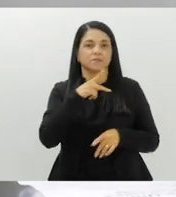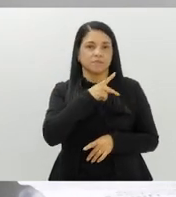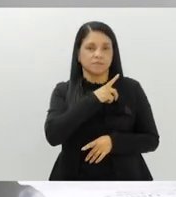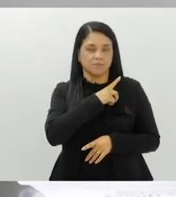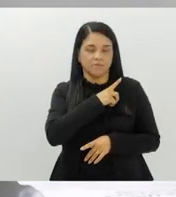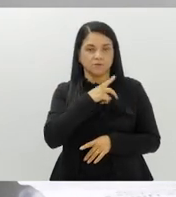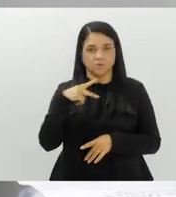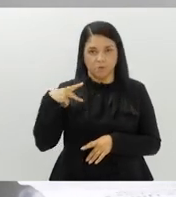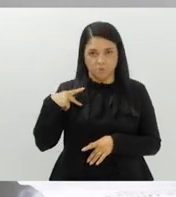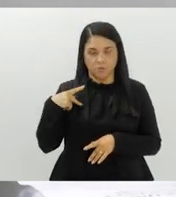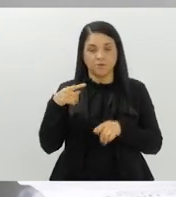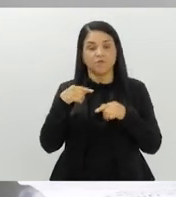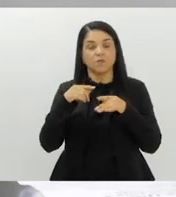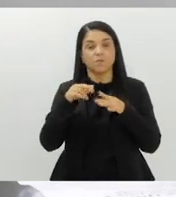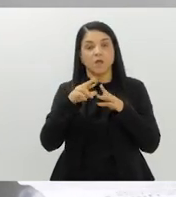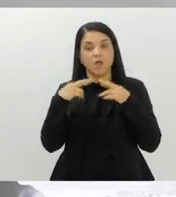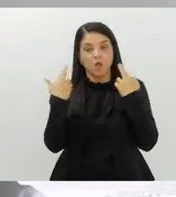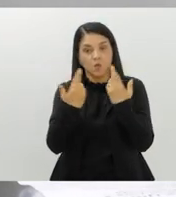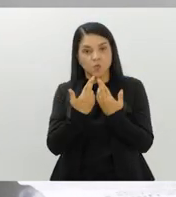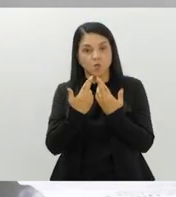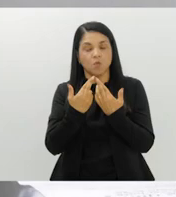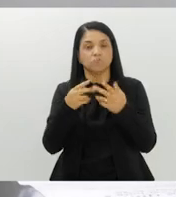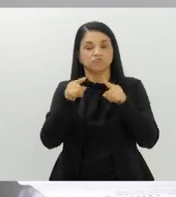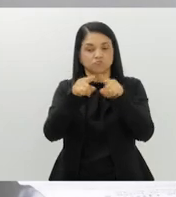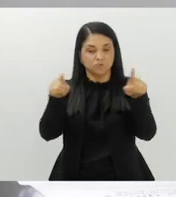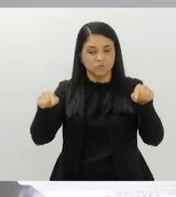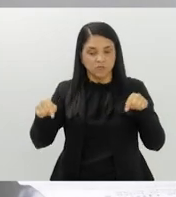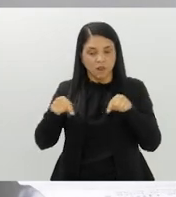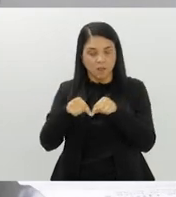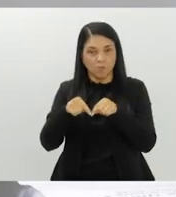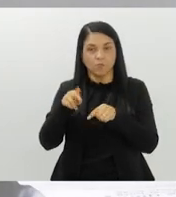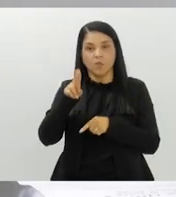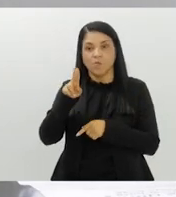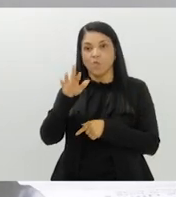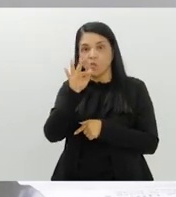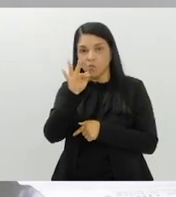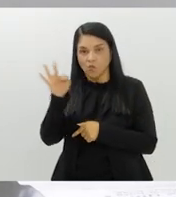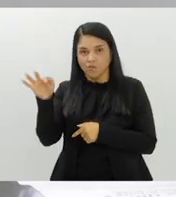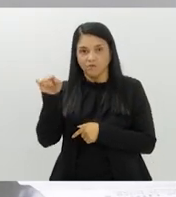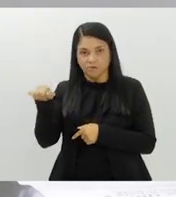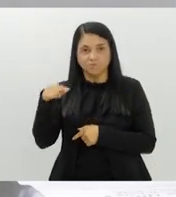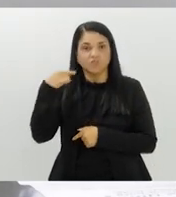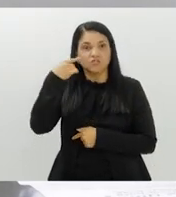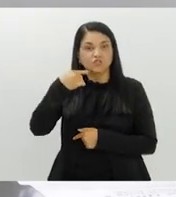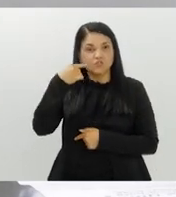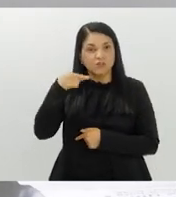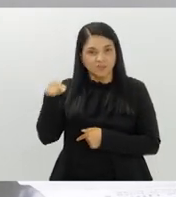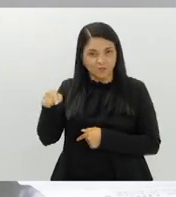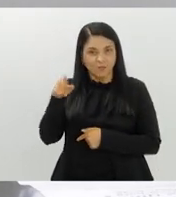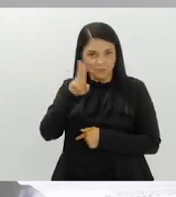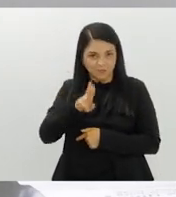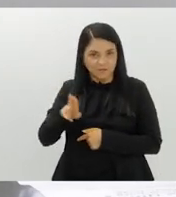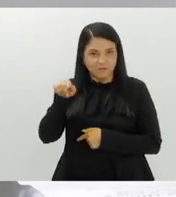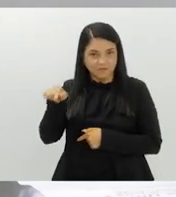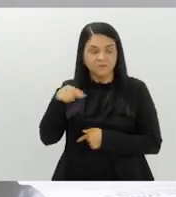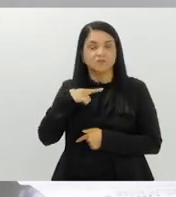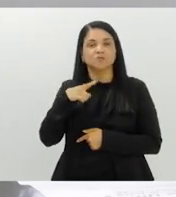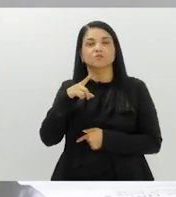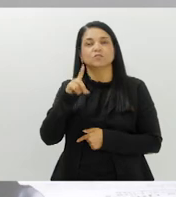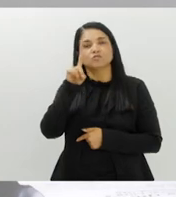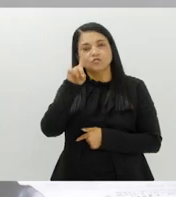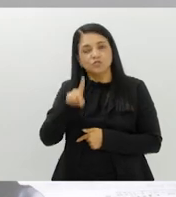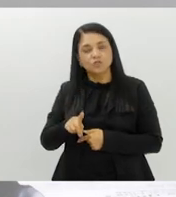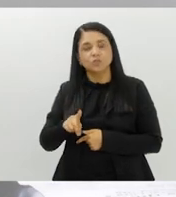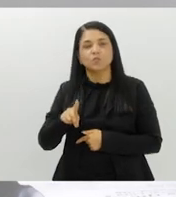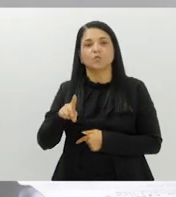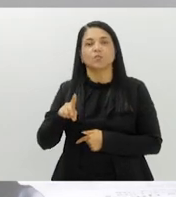no Salão Magno do Direito da UF lá, e o professor Wilson Madeira, na época, era o diretor, então